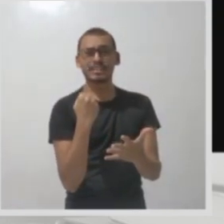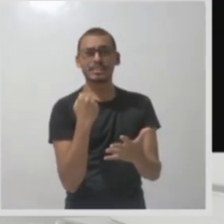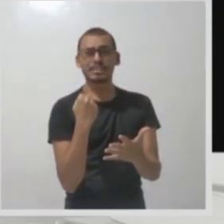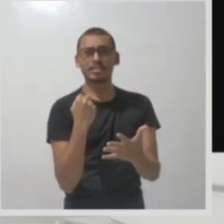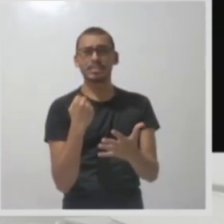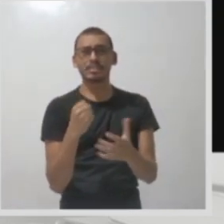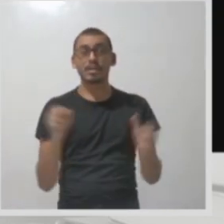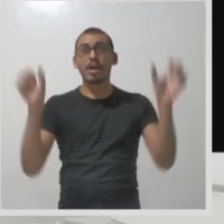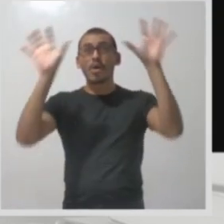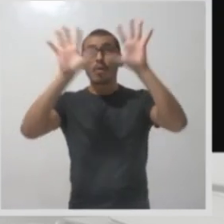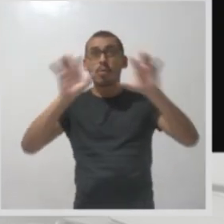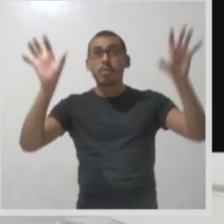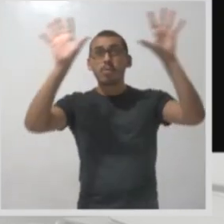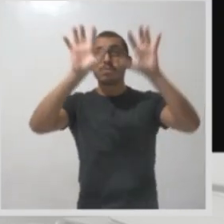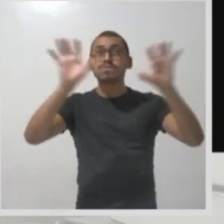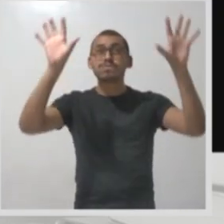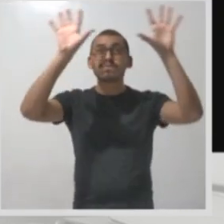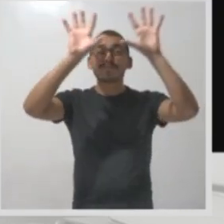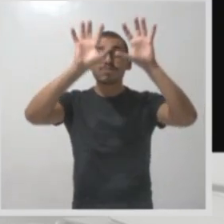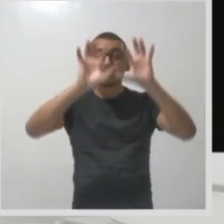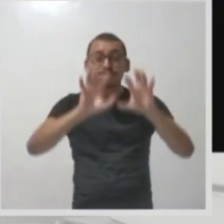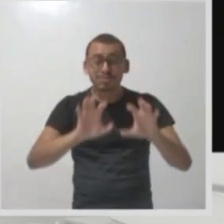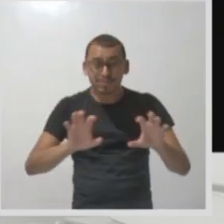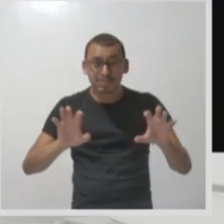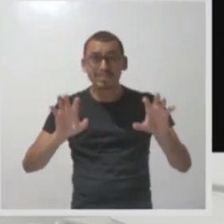E na cinza da fumaça,